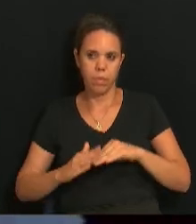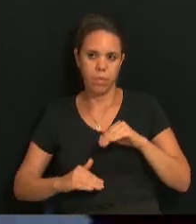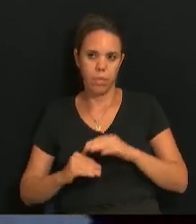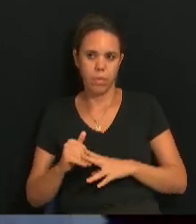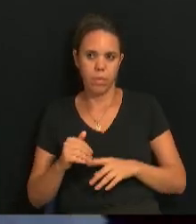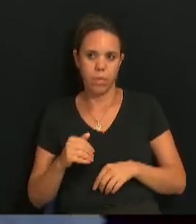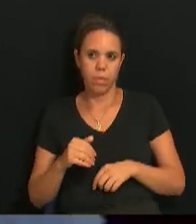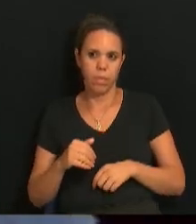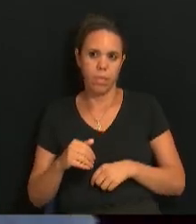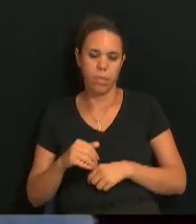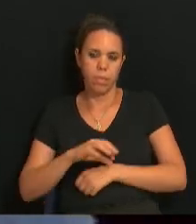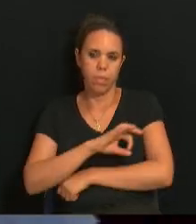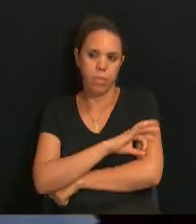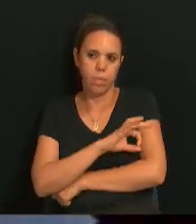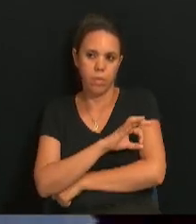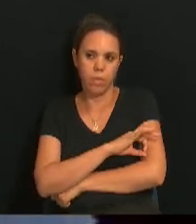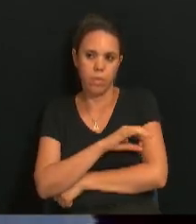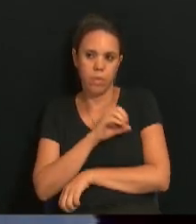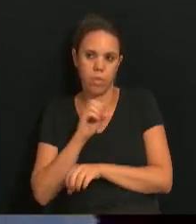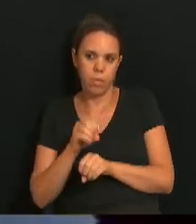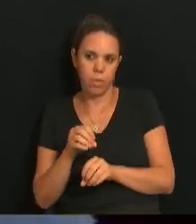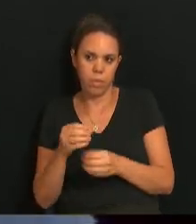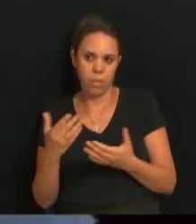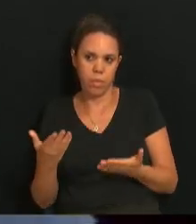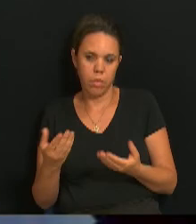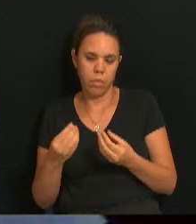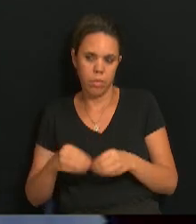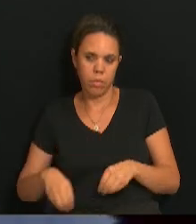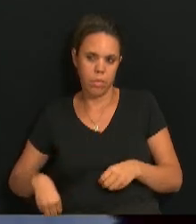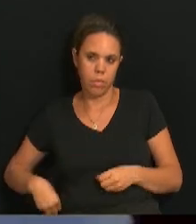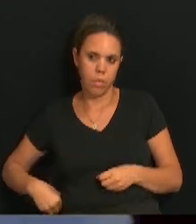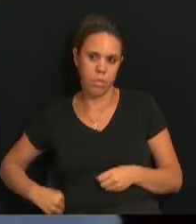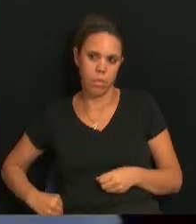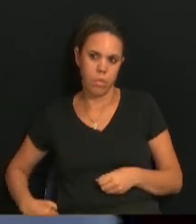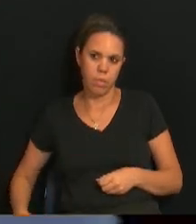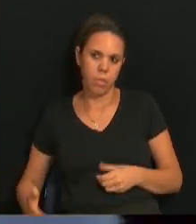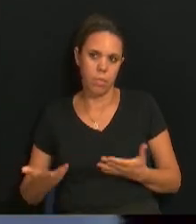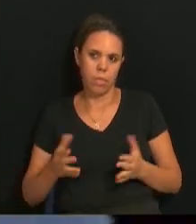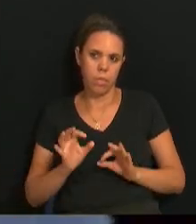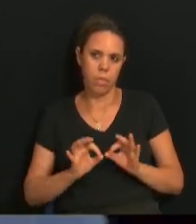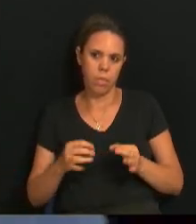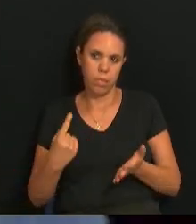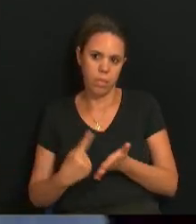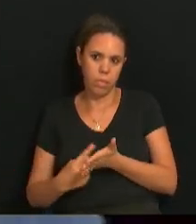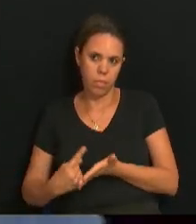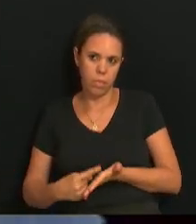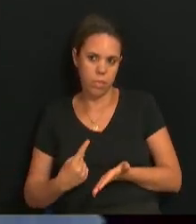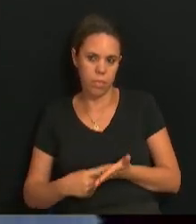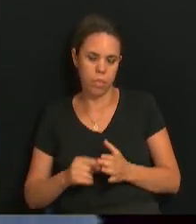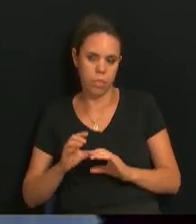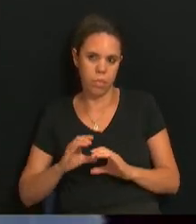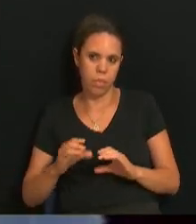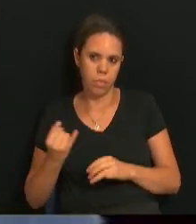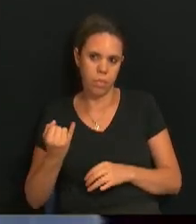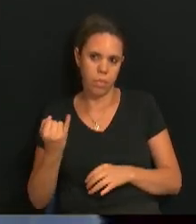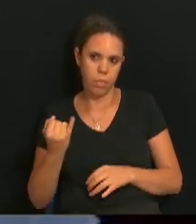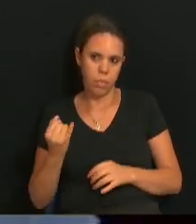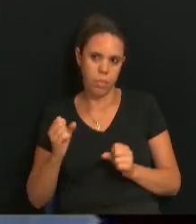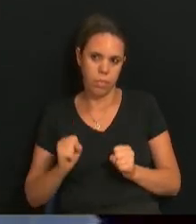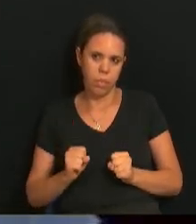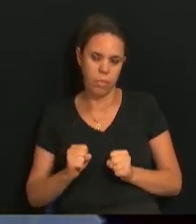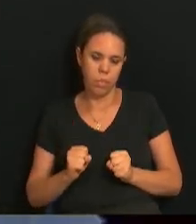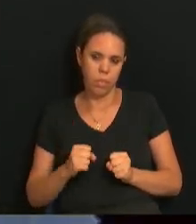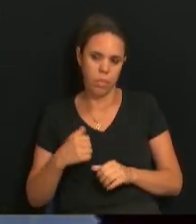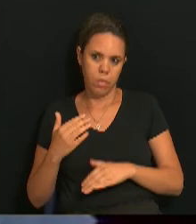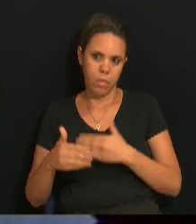à educação pública, e que ou a gente se organiza, a articulação vai ser vital para a gente poder, inclusive,